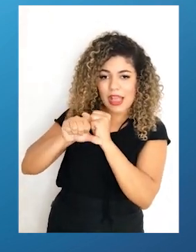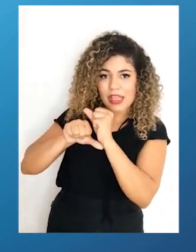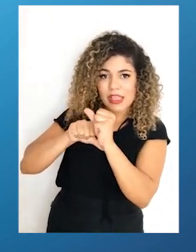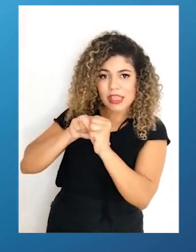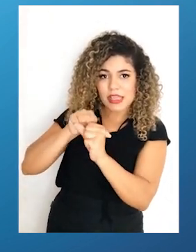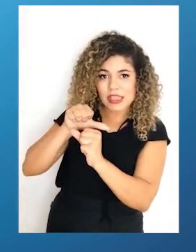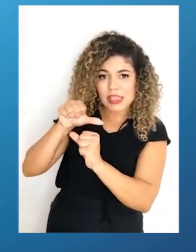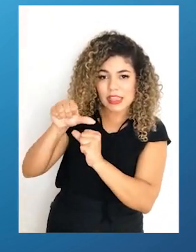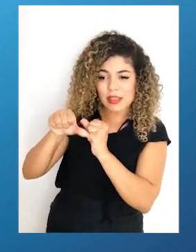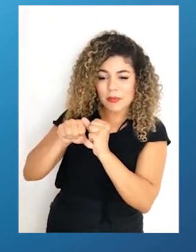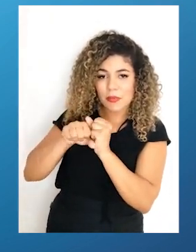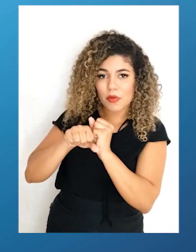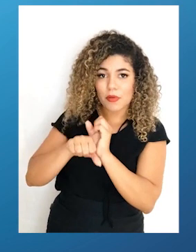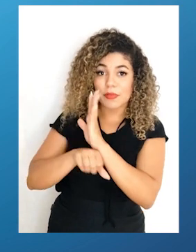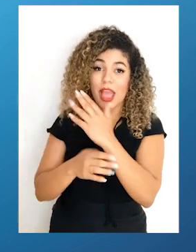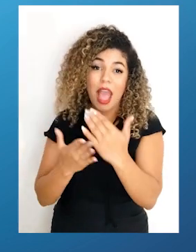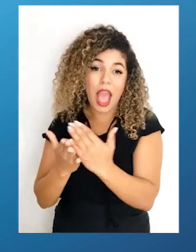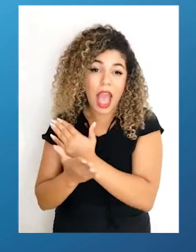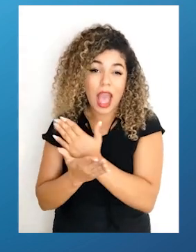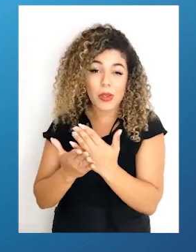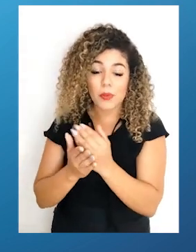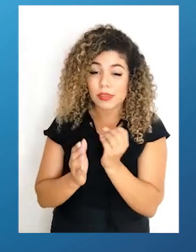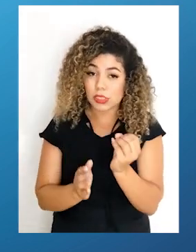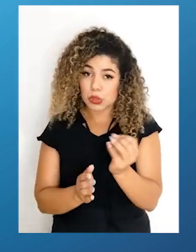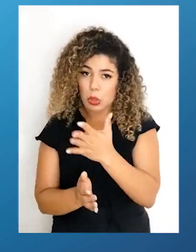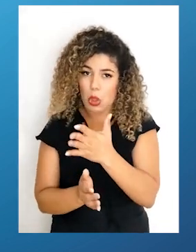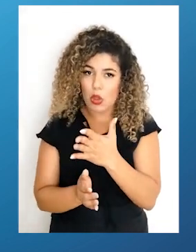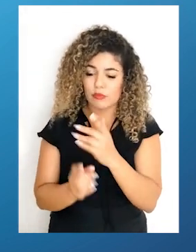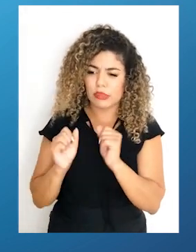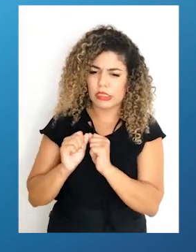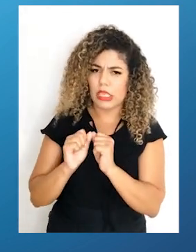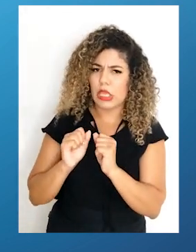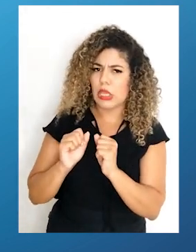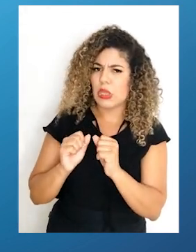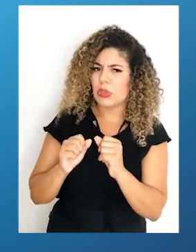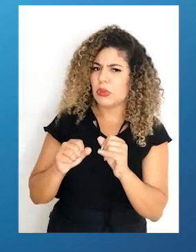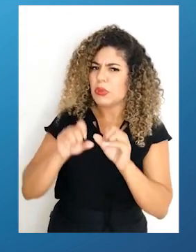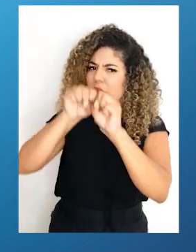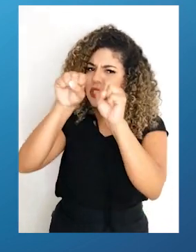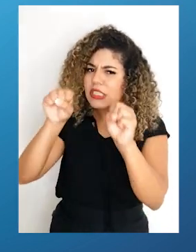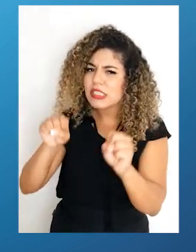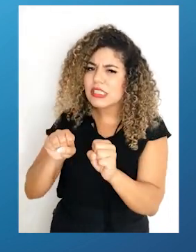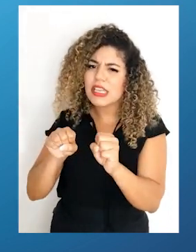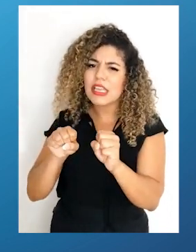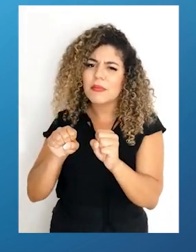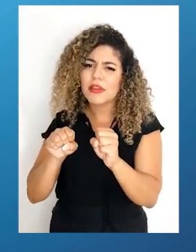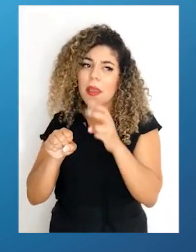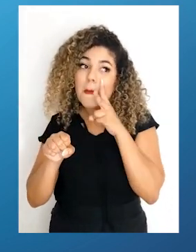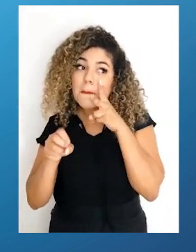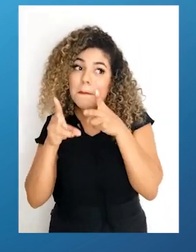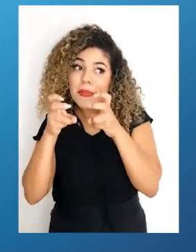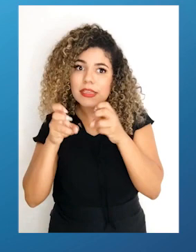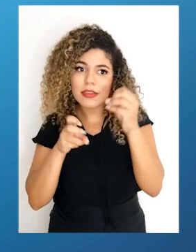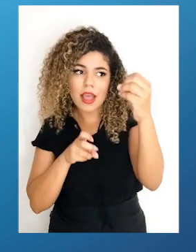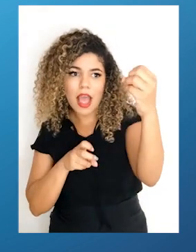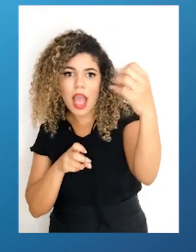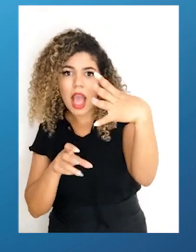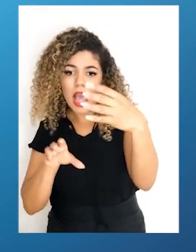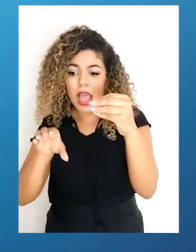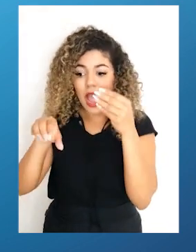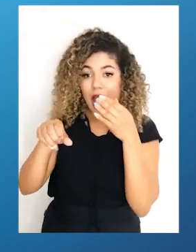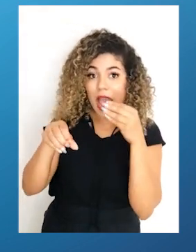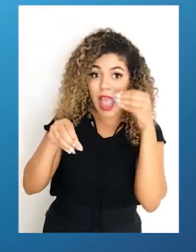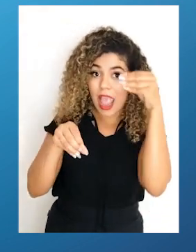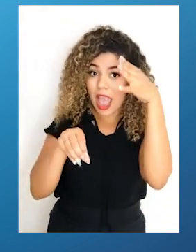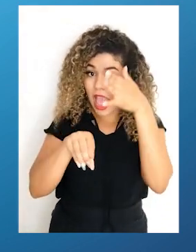aqueles sensores sensíveis à luz. Quando você tem a entrada de luz, quando temos a entrada de